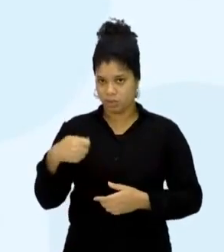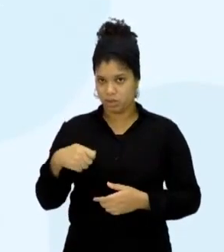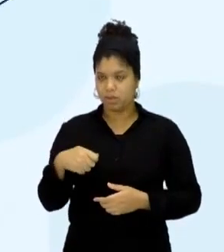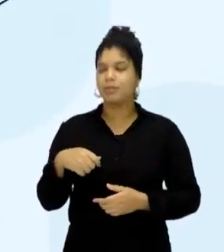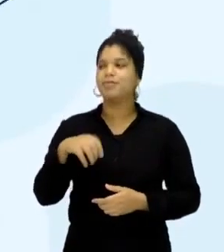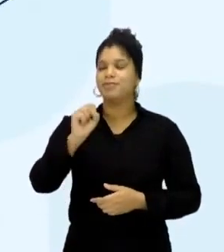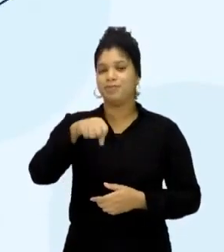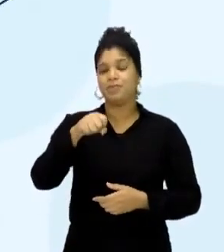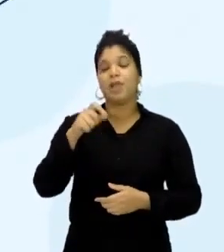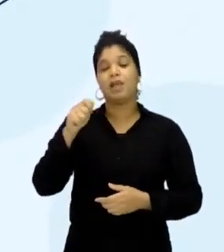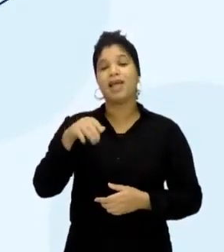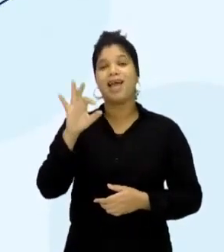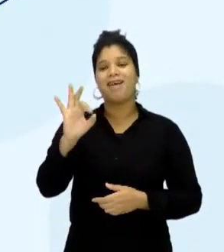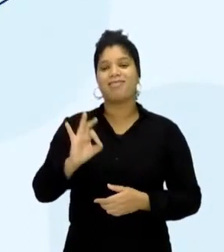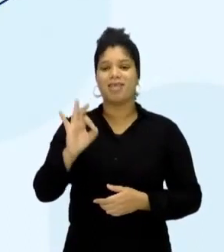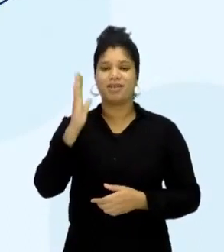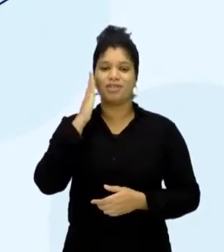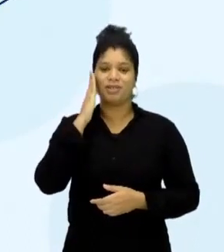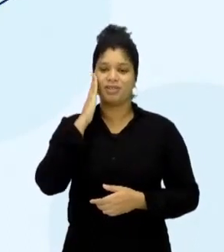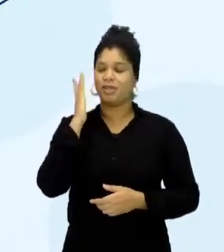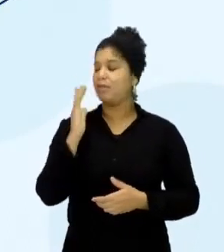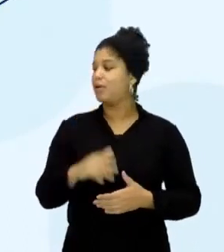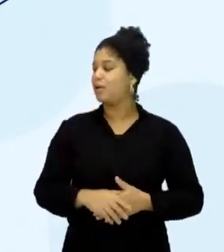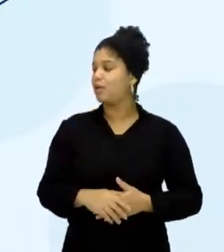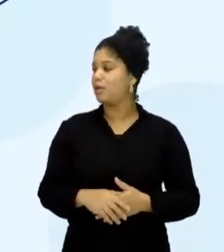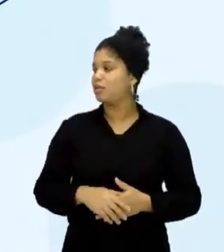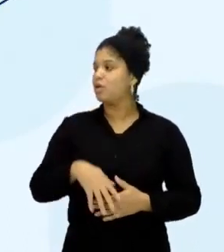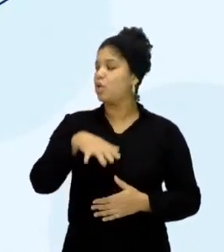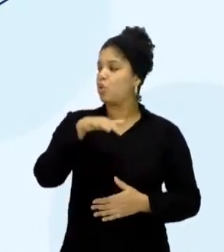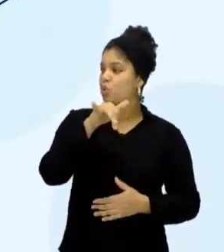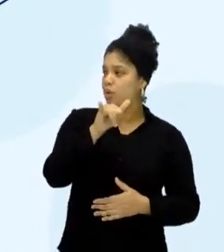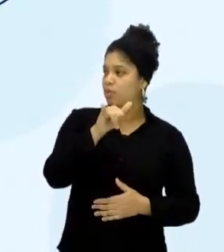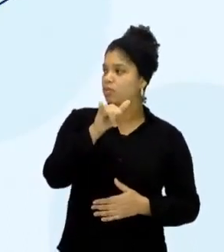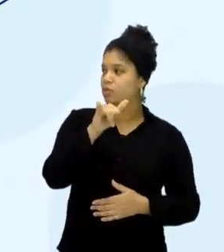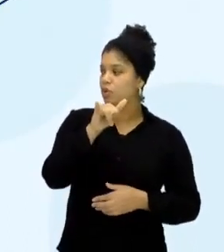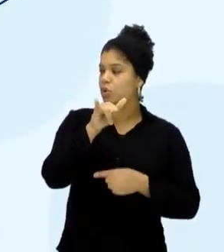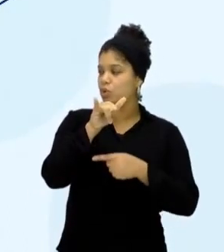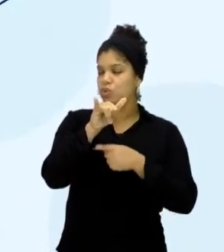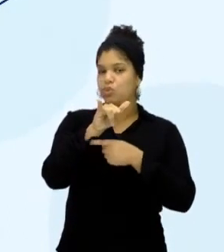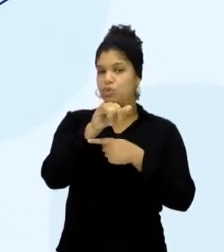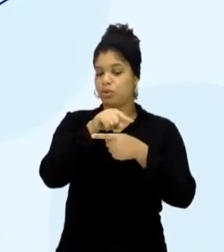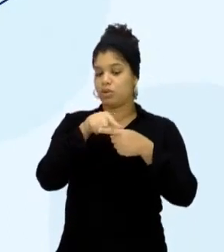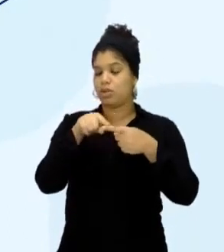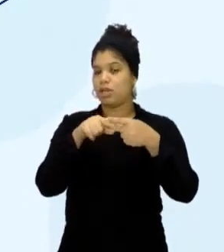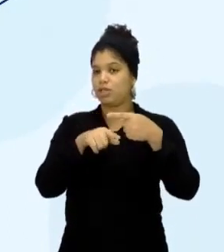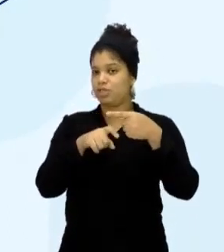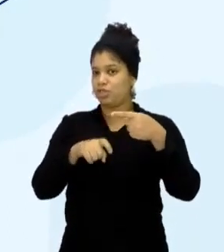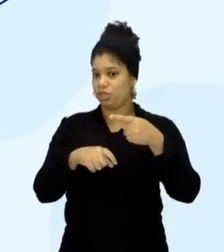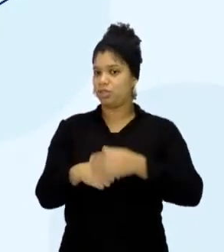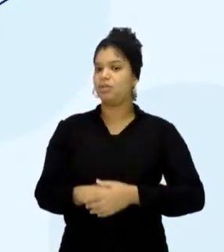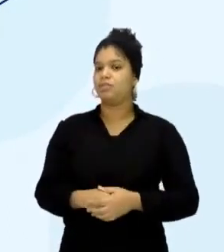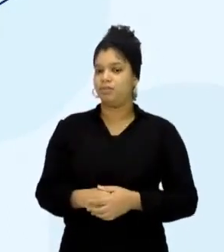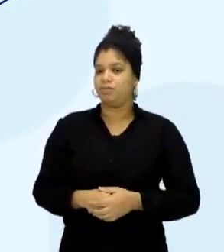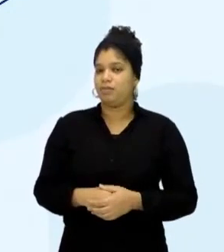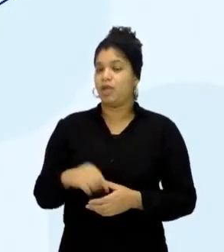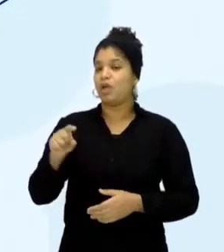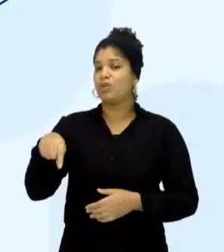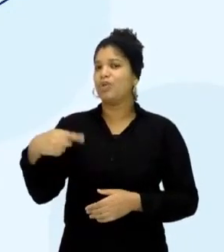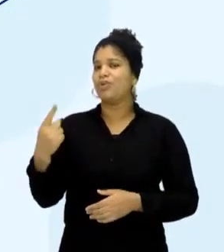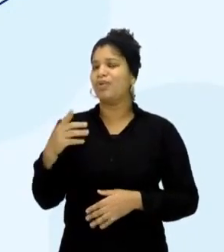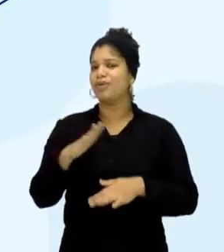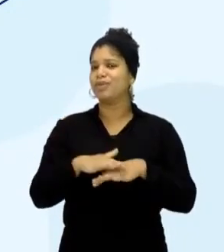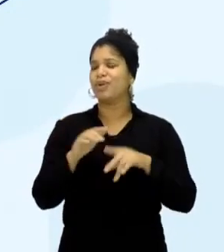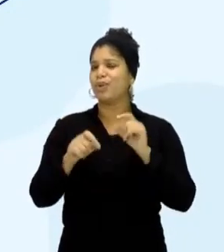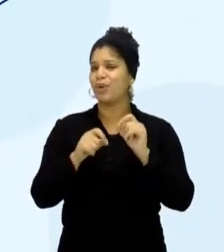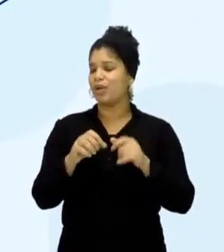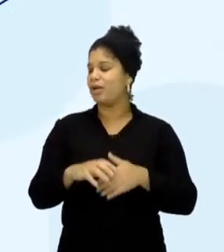poder calcular a taxa, diferença do y dividida pela diferença do x. Tá. E agora quando a gente pegar o próximo intervalo, quem vai ser?